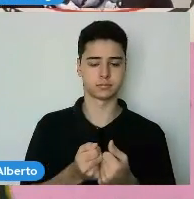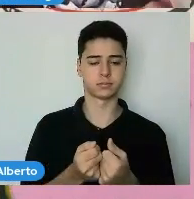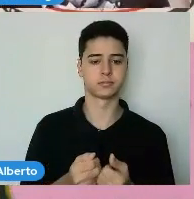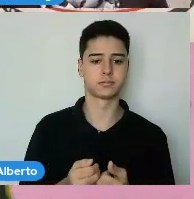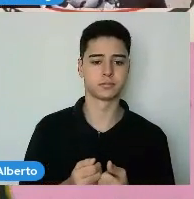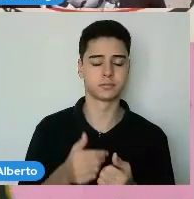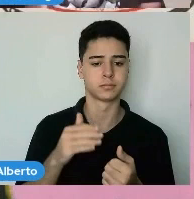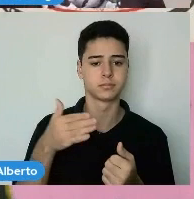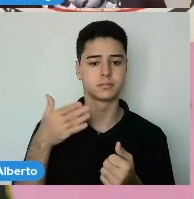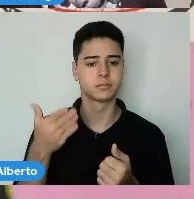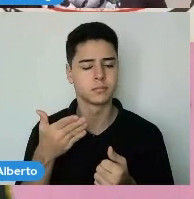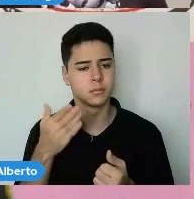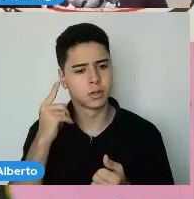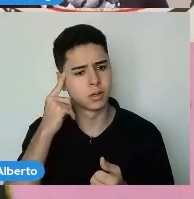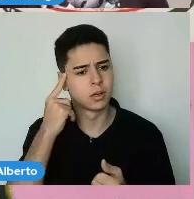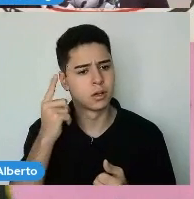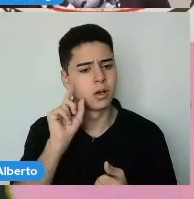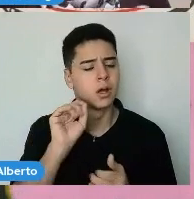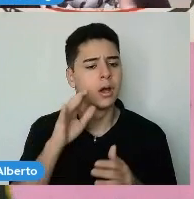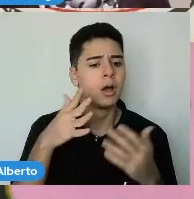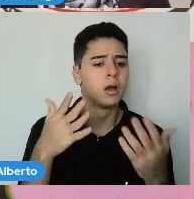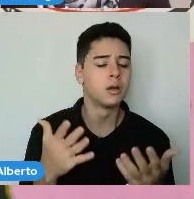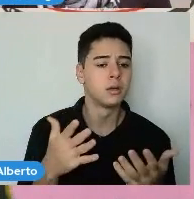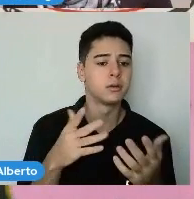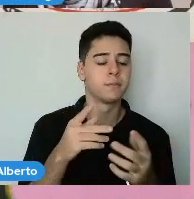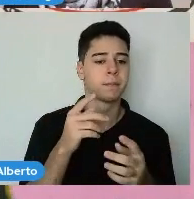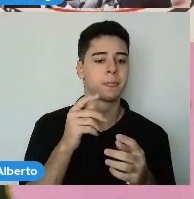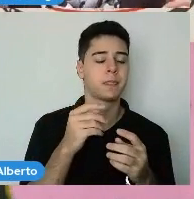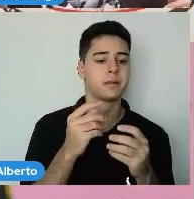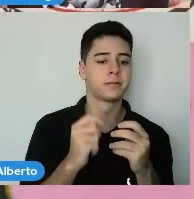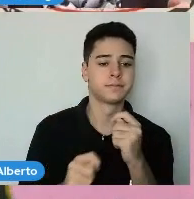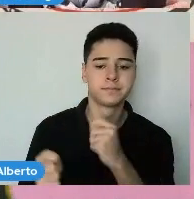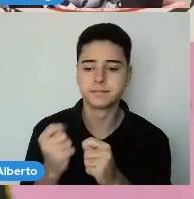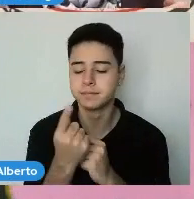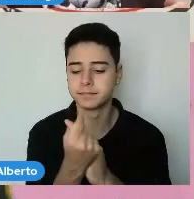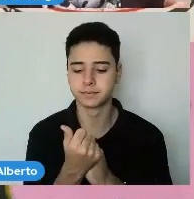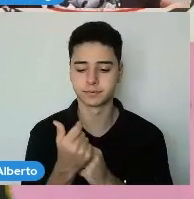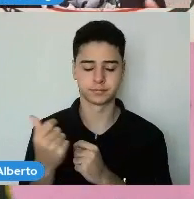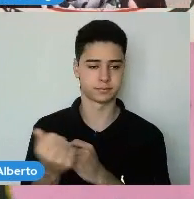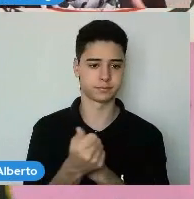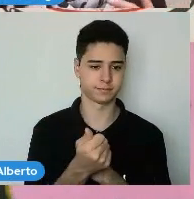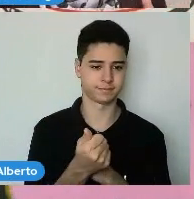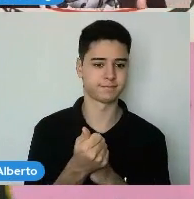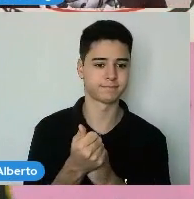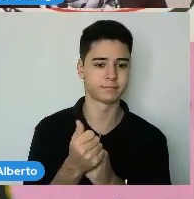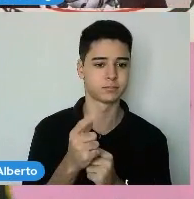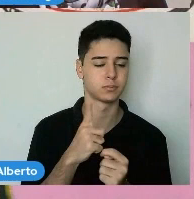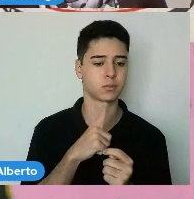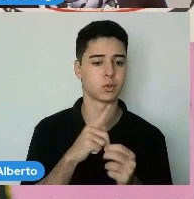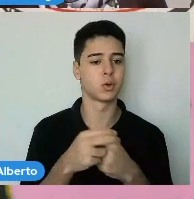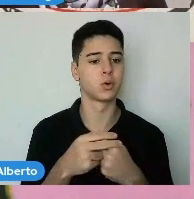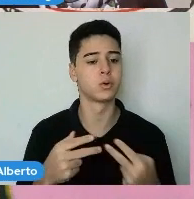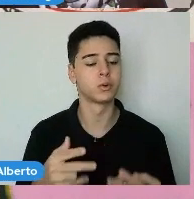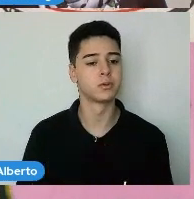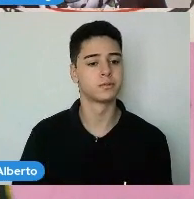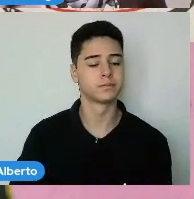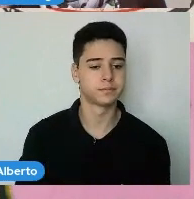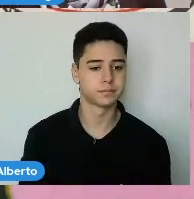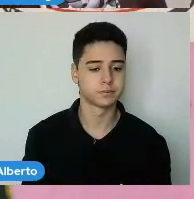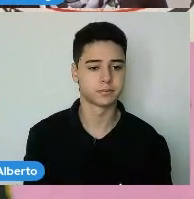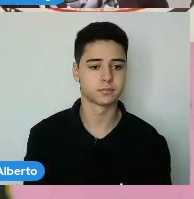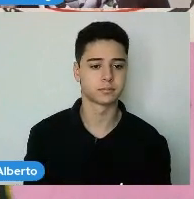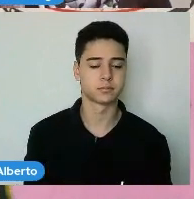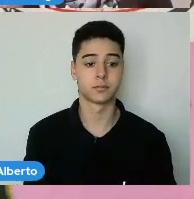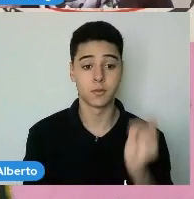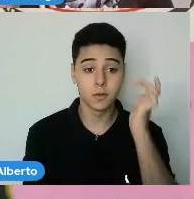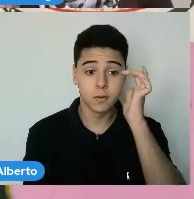Por questões de sustentabilidade financeira, por questões de